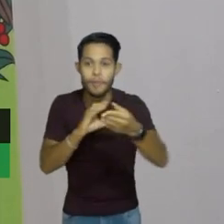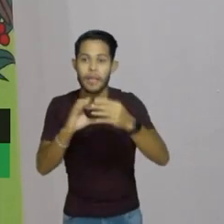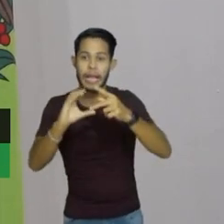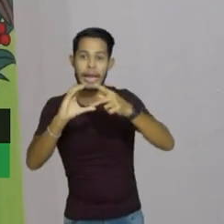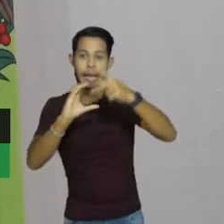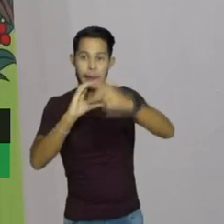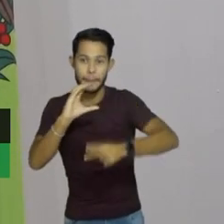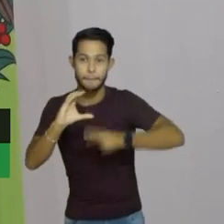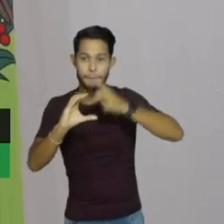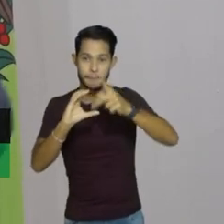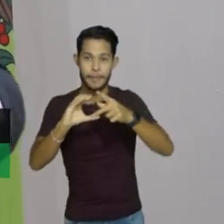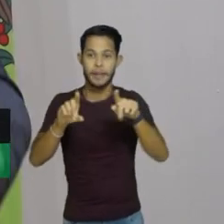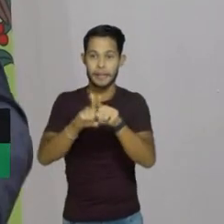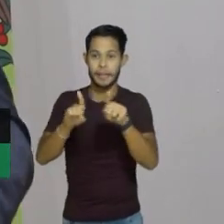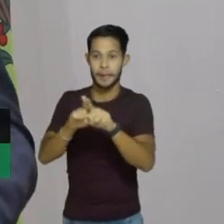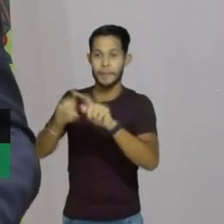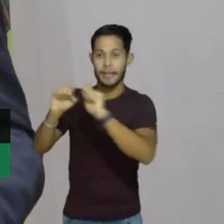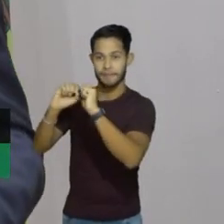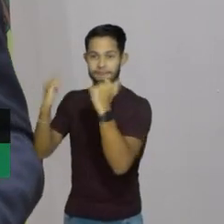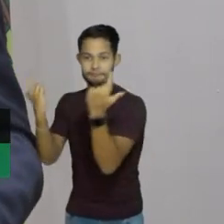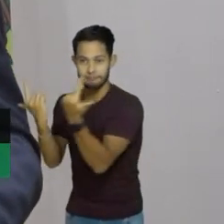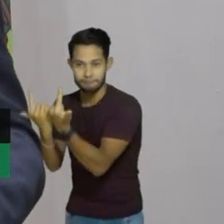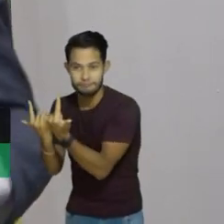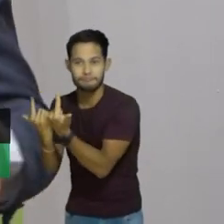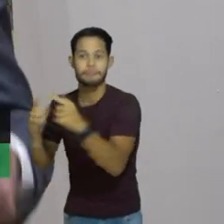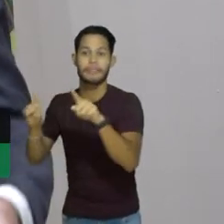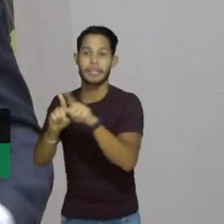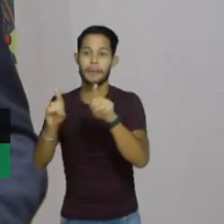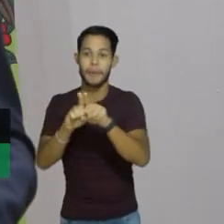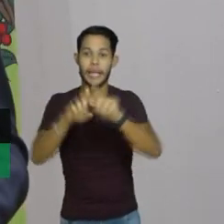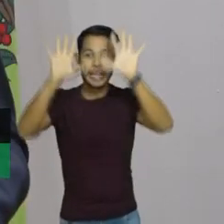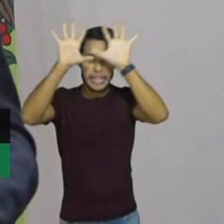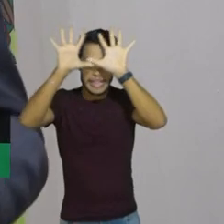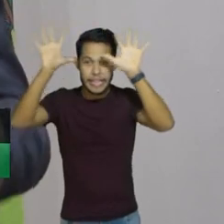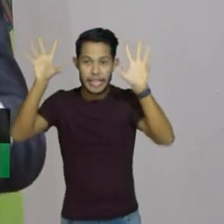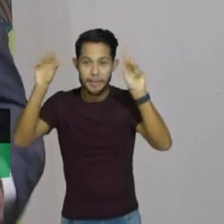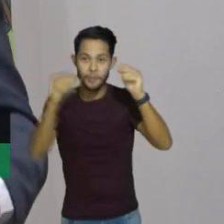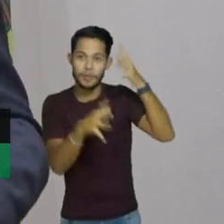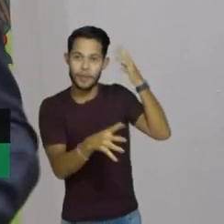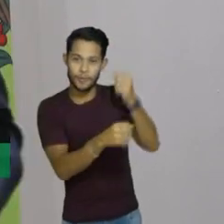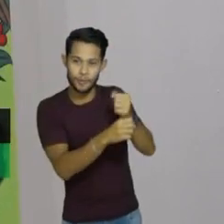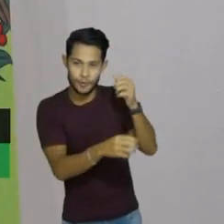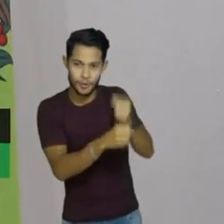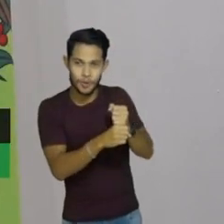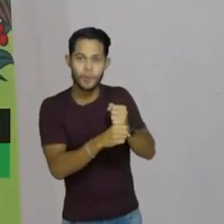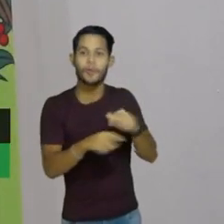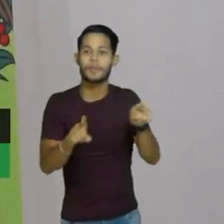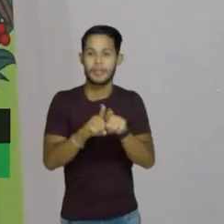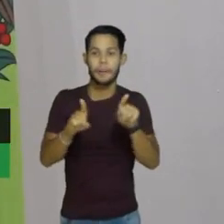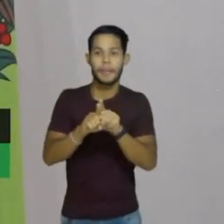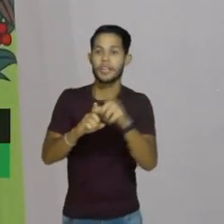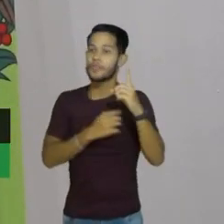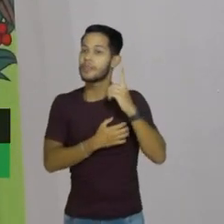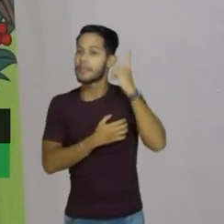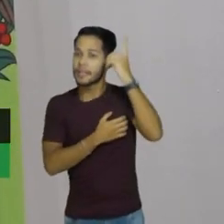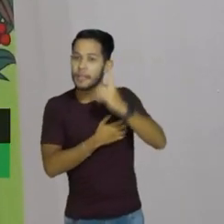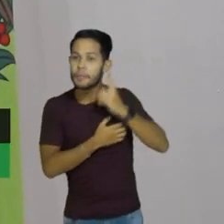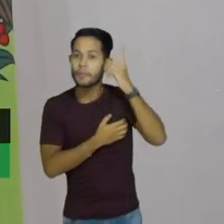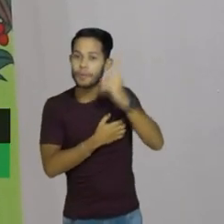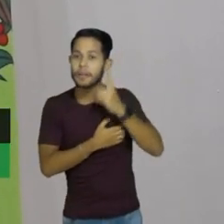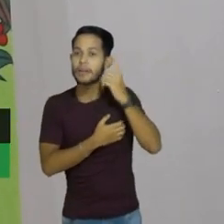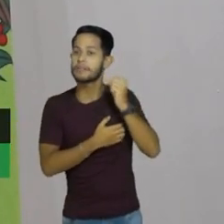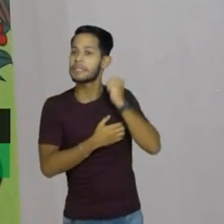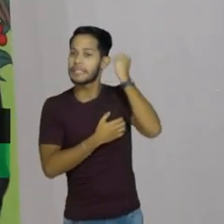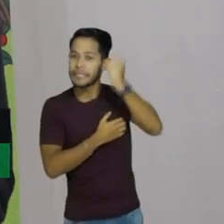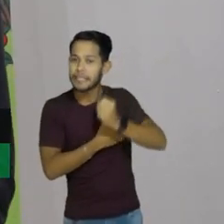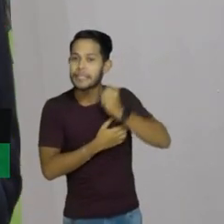de assembleias legislativas, de tribunais de contas e também as paradigmáticas, a da Câmara dos Deputados, a do Senado da República.